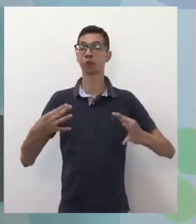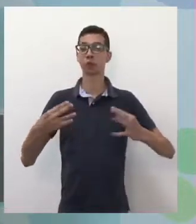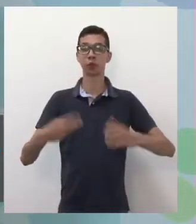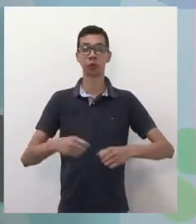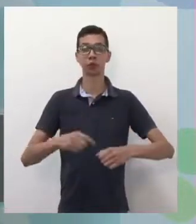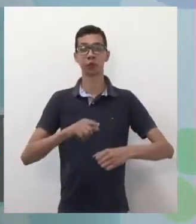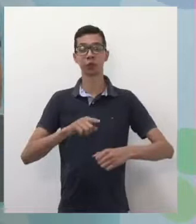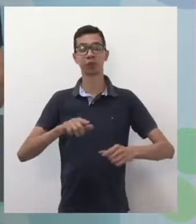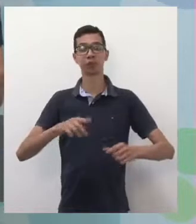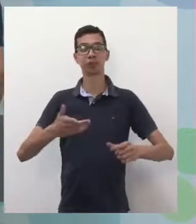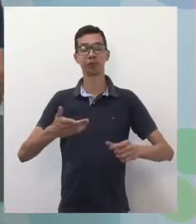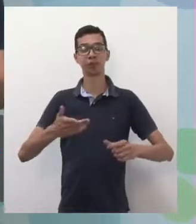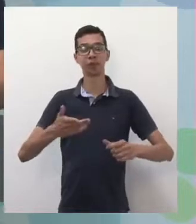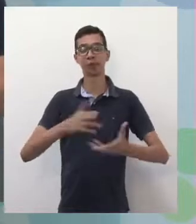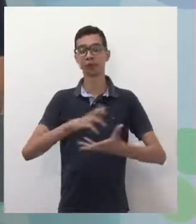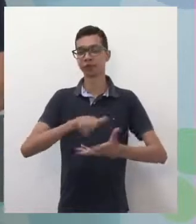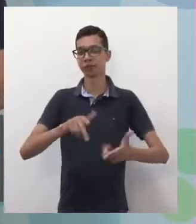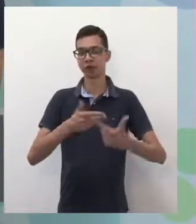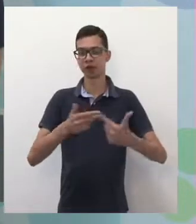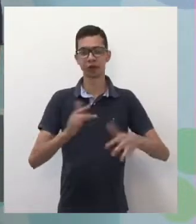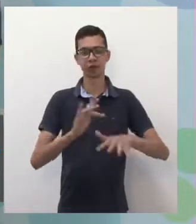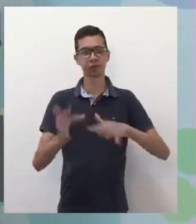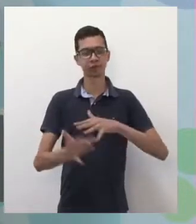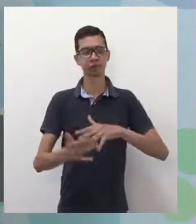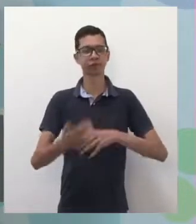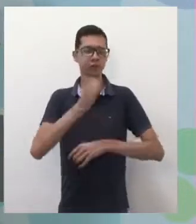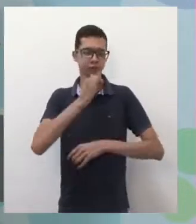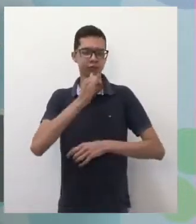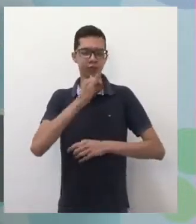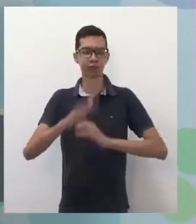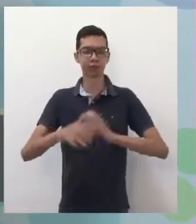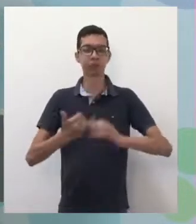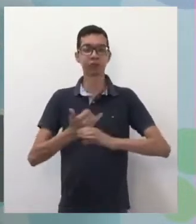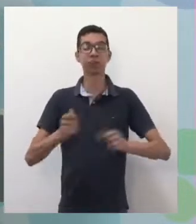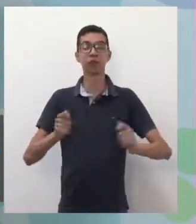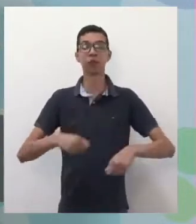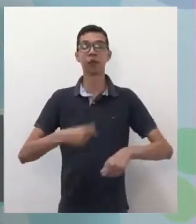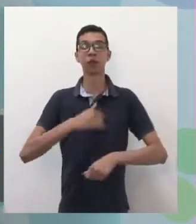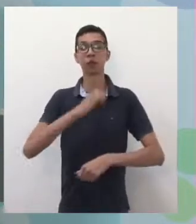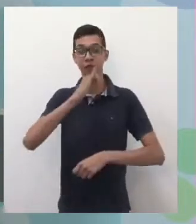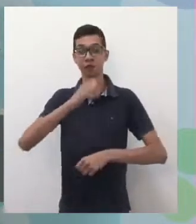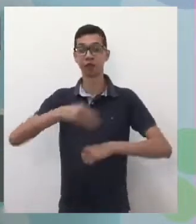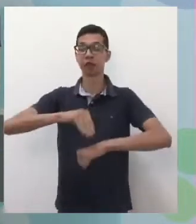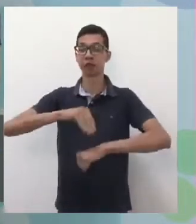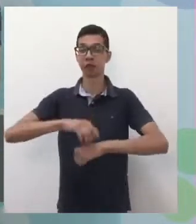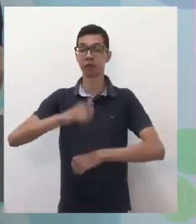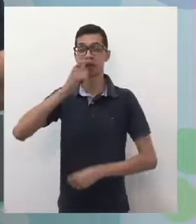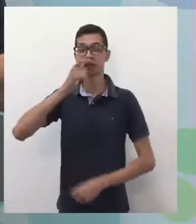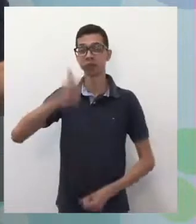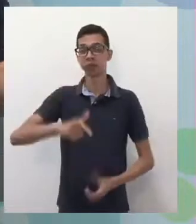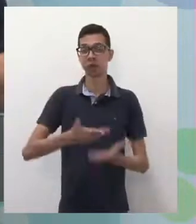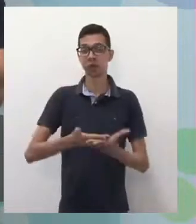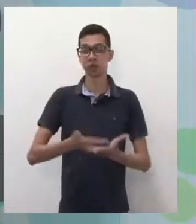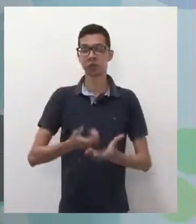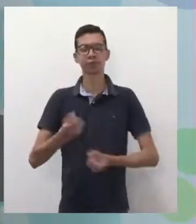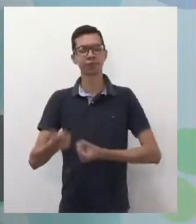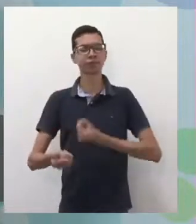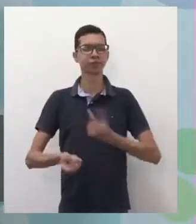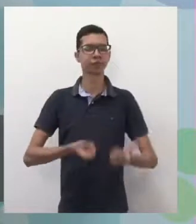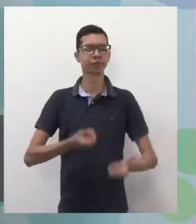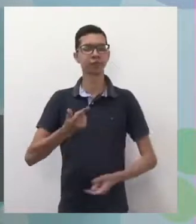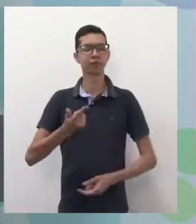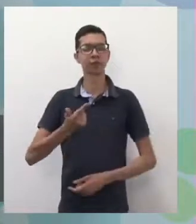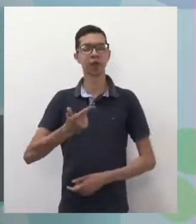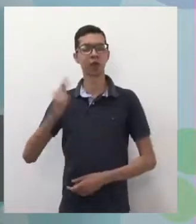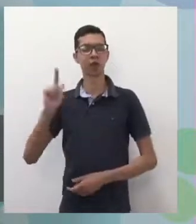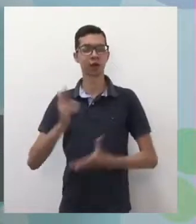você reassistir. Aliás, eu recomendo que você reassista essa aula algumas vezes, essa aula anterior, e essa